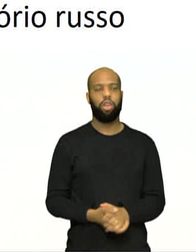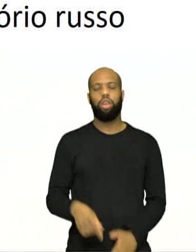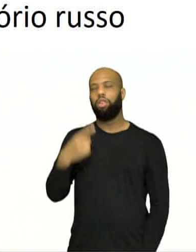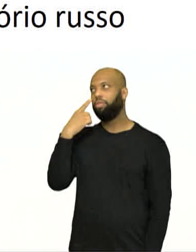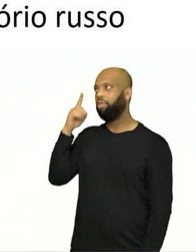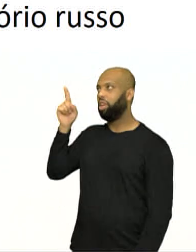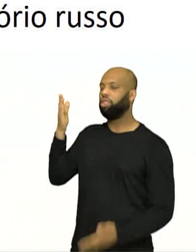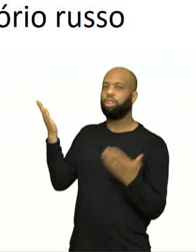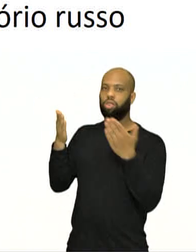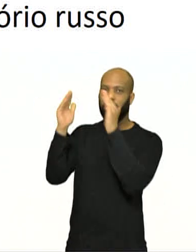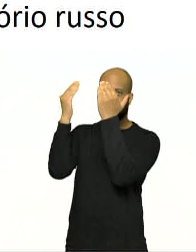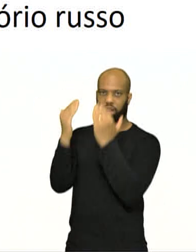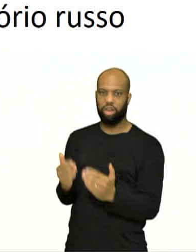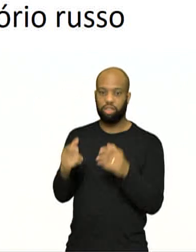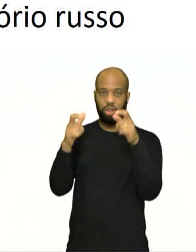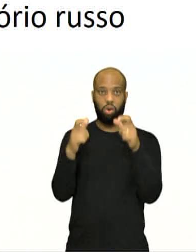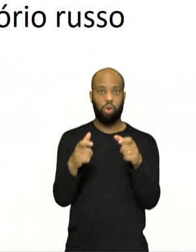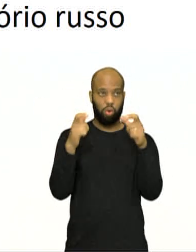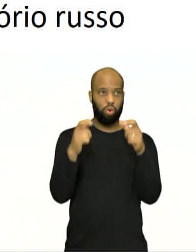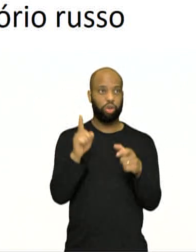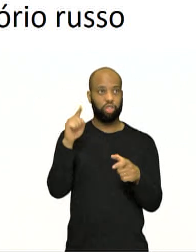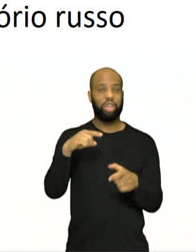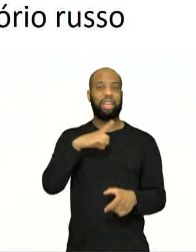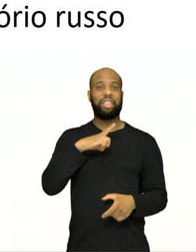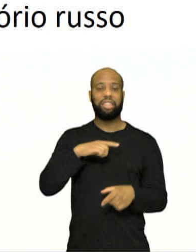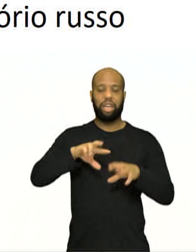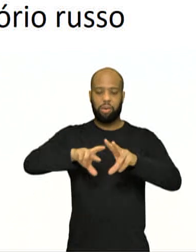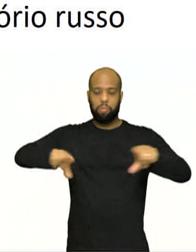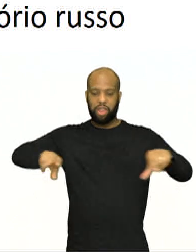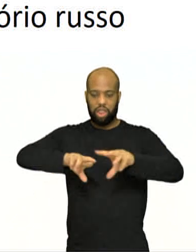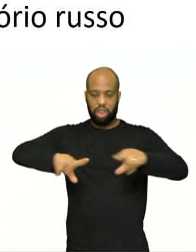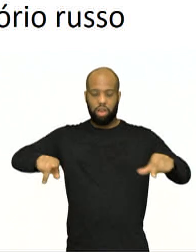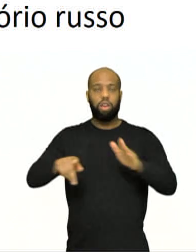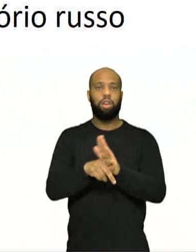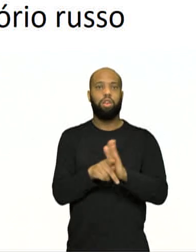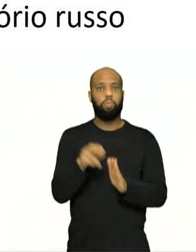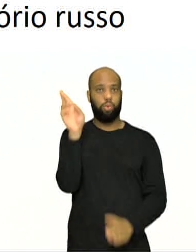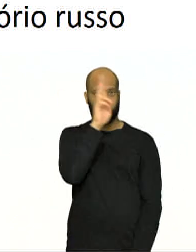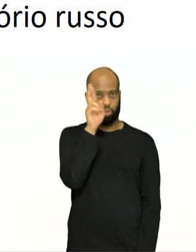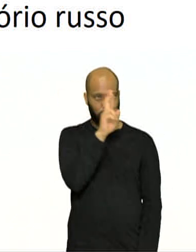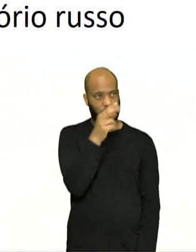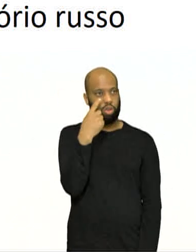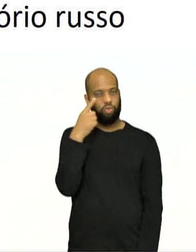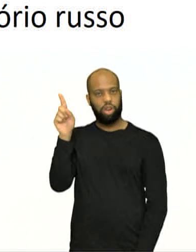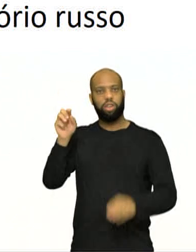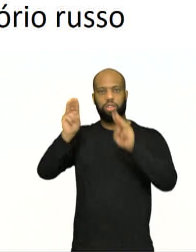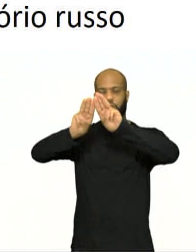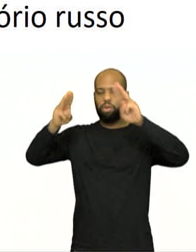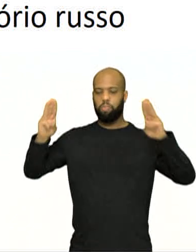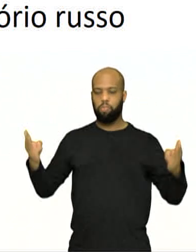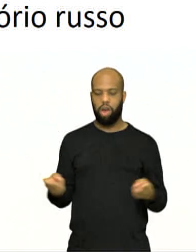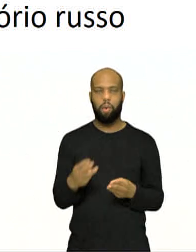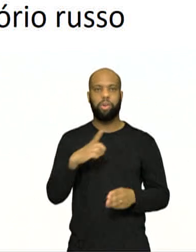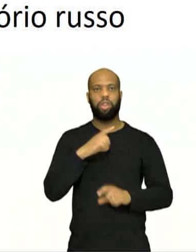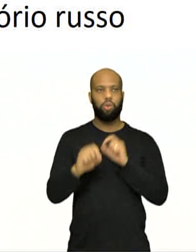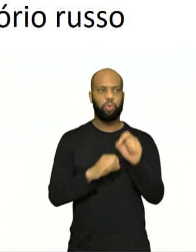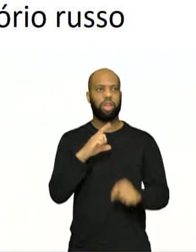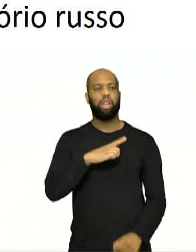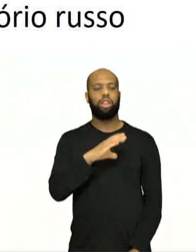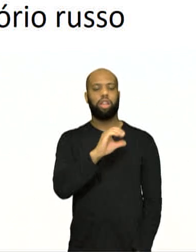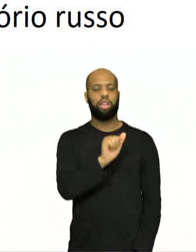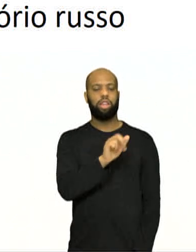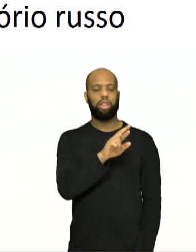Observe e analise a localização dos recursos minerais no território russo. Então, nesse mapa, nós temos aqui o carvão marcado